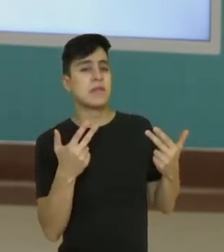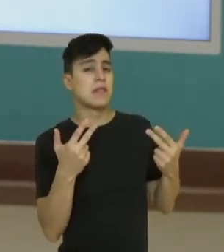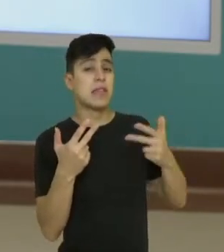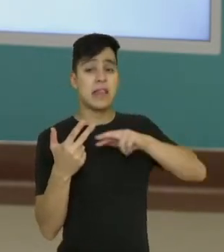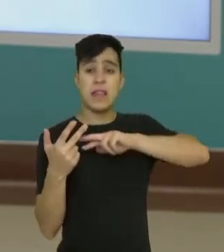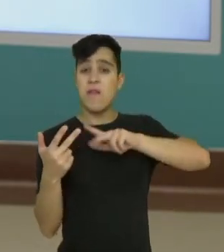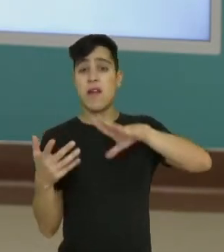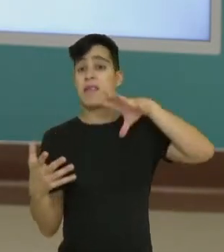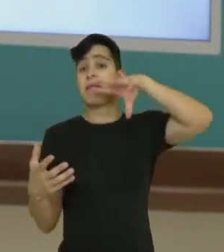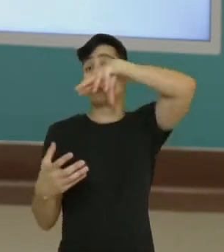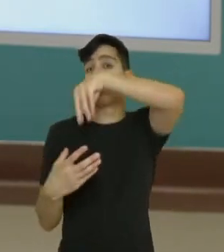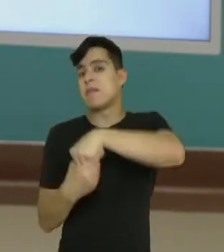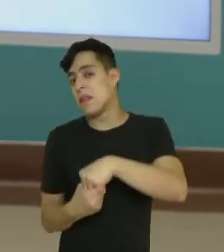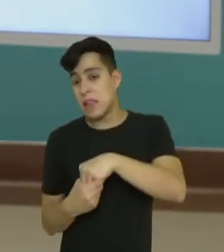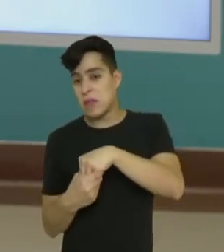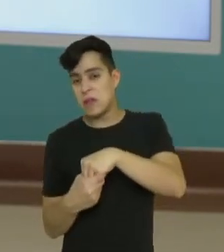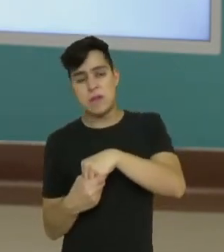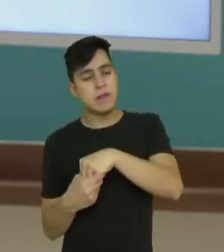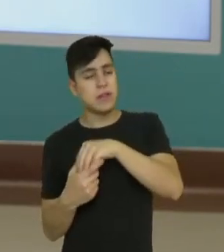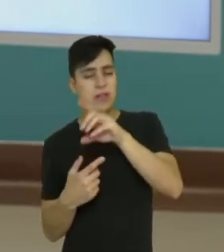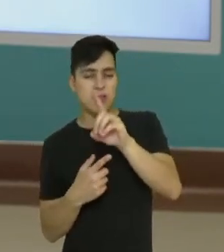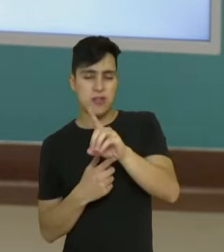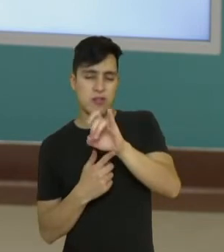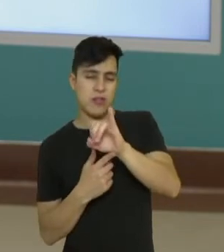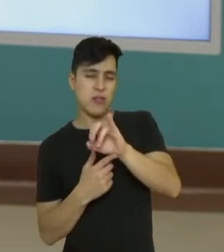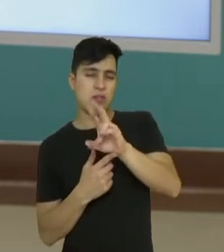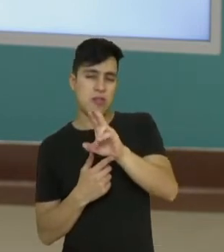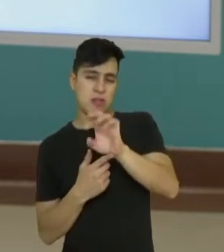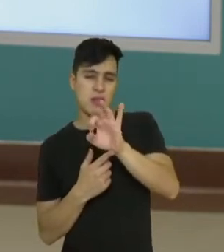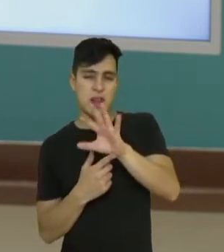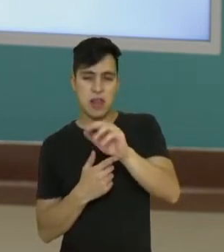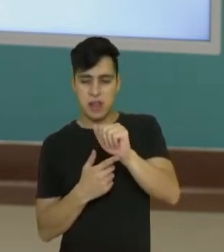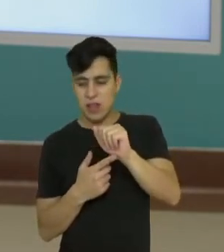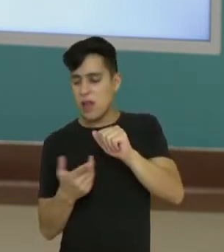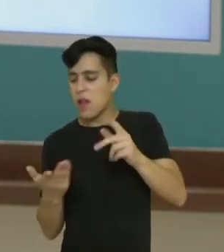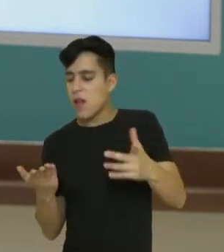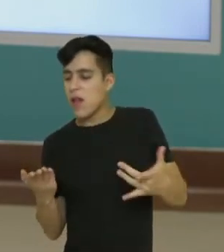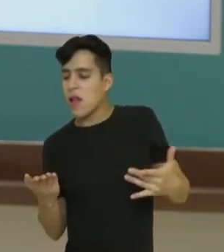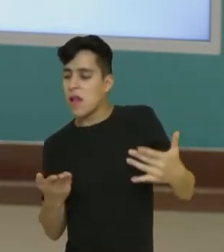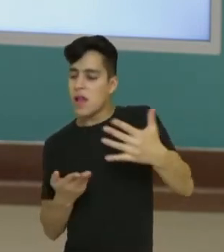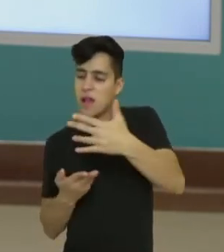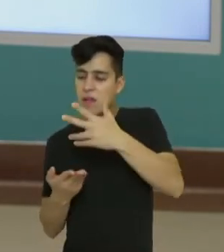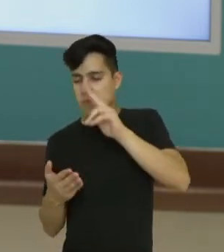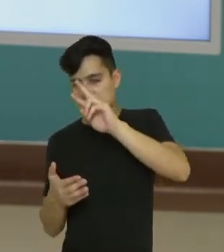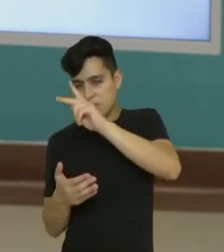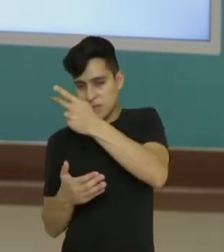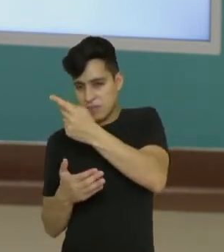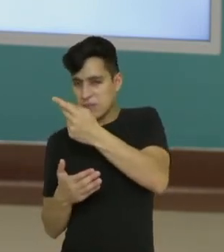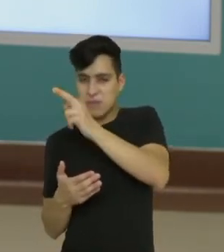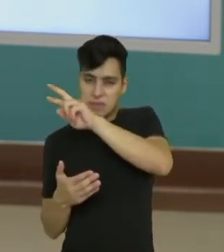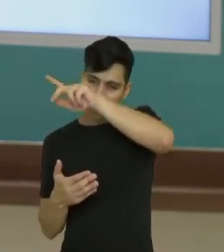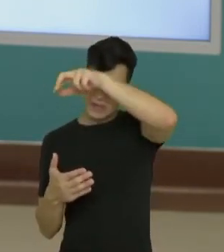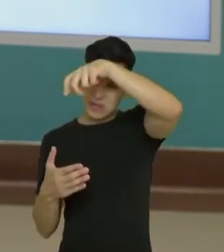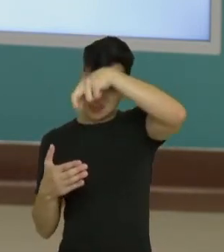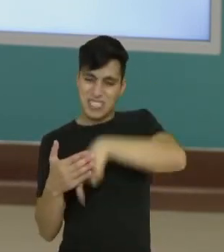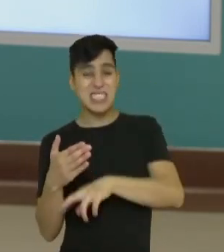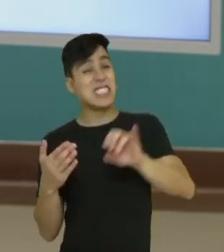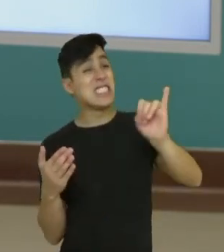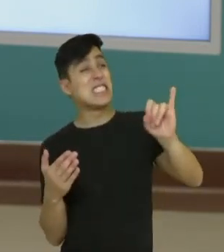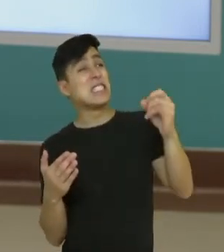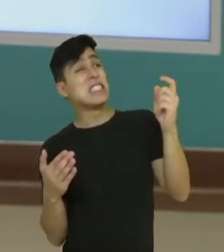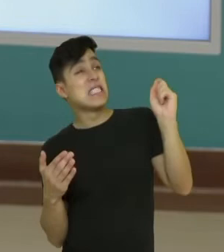indiretas. Evidências diretas é aquela que eu coleto. Eu poderia, se fosse